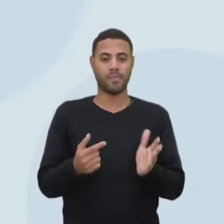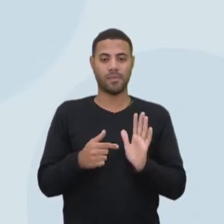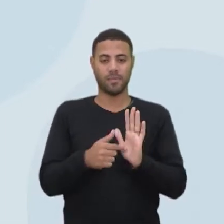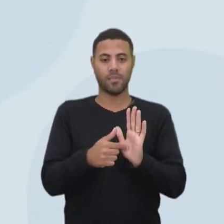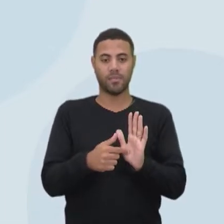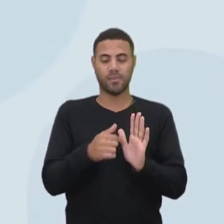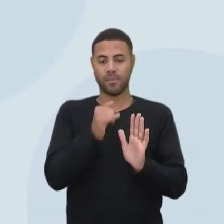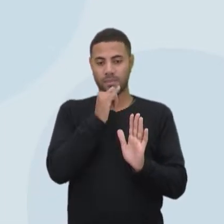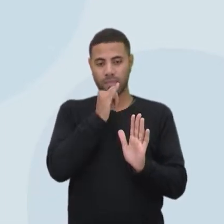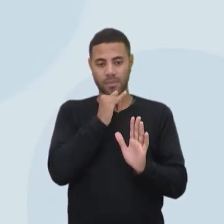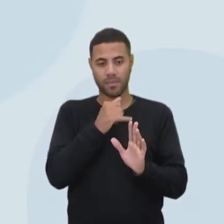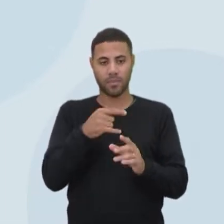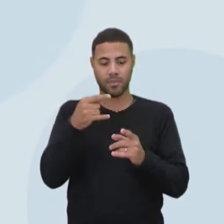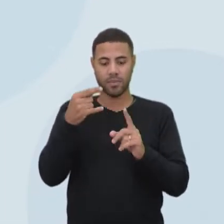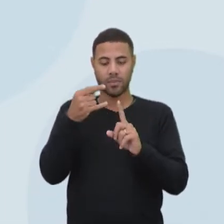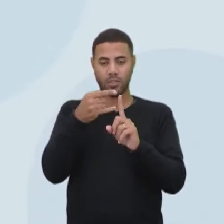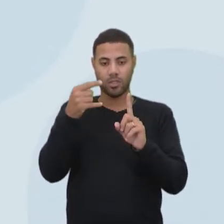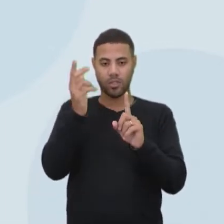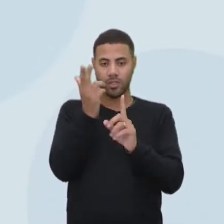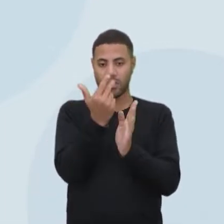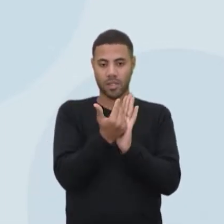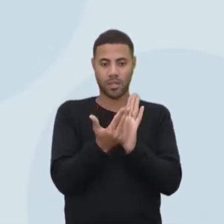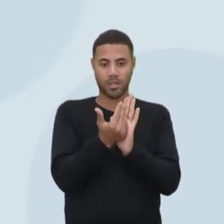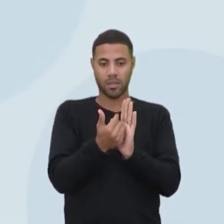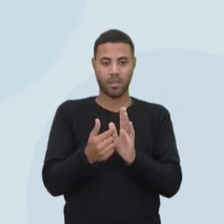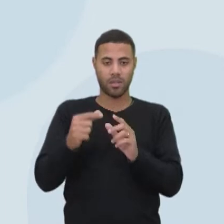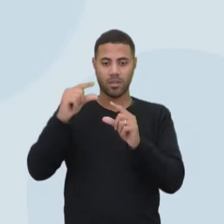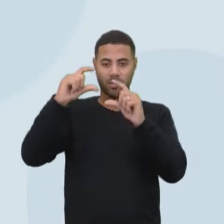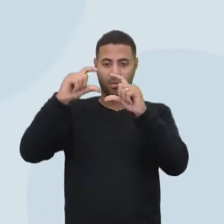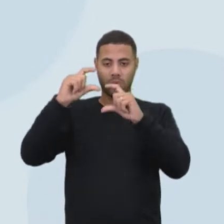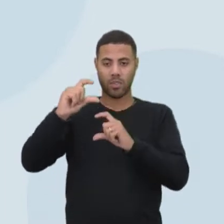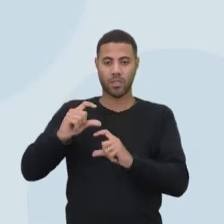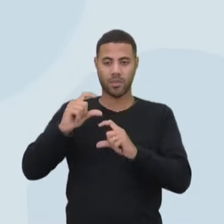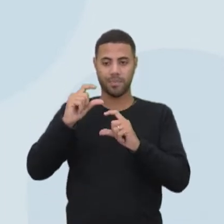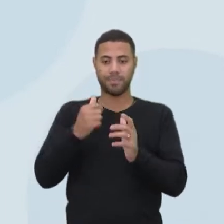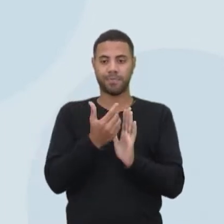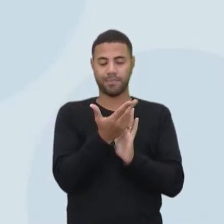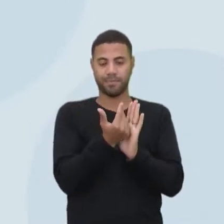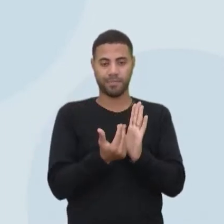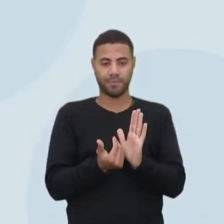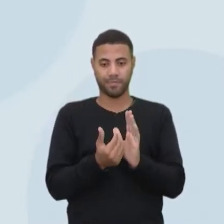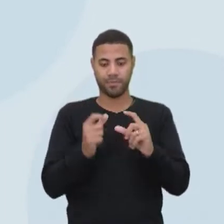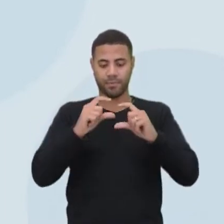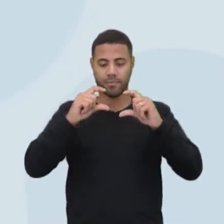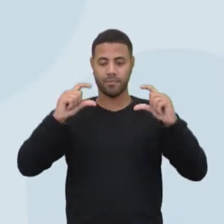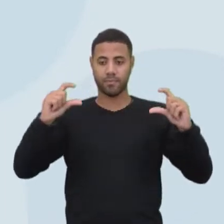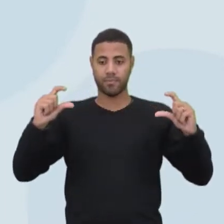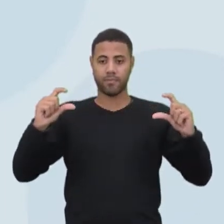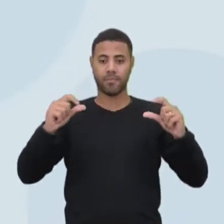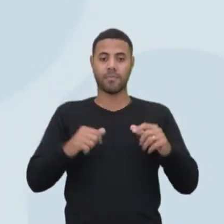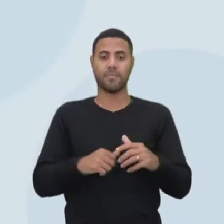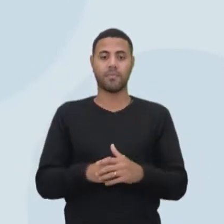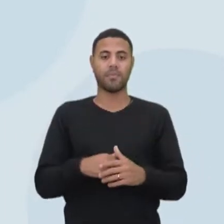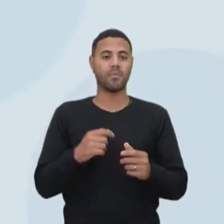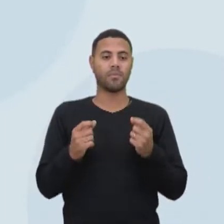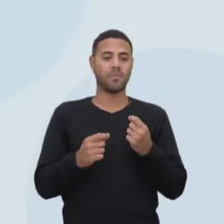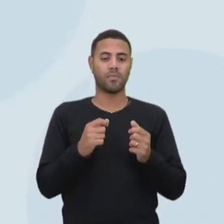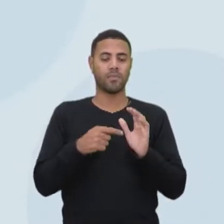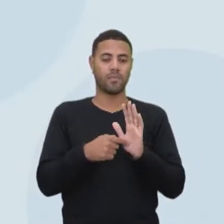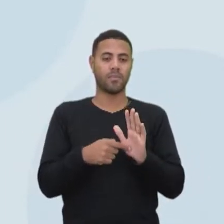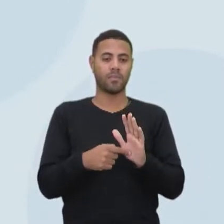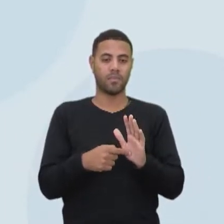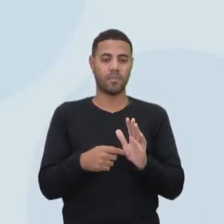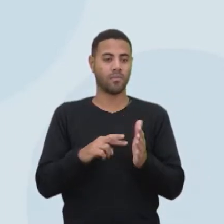de tirinha, só para a gente entender. Então, Ilana, como é que fosse... Qual a ideia que a gente traz com esse negócio de